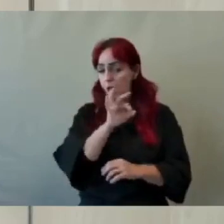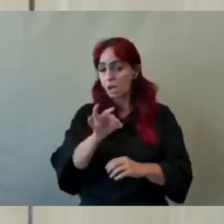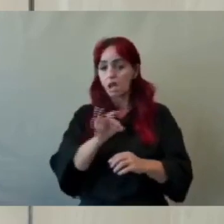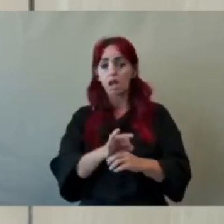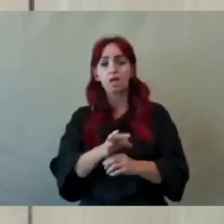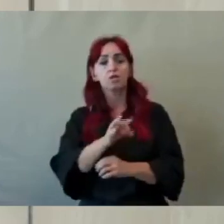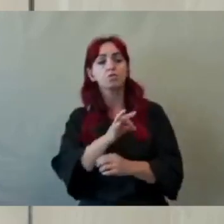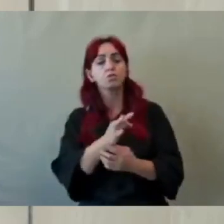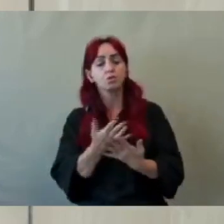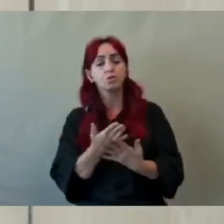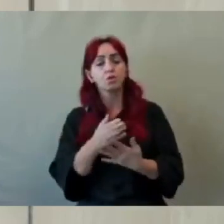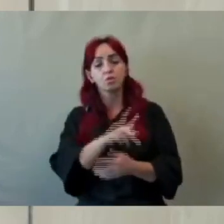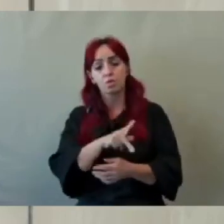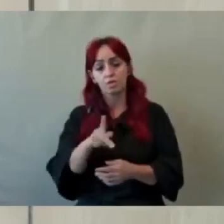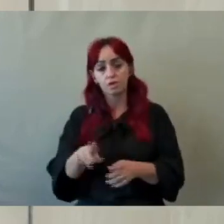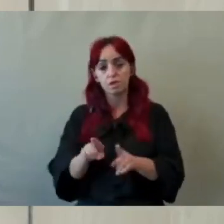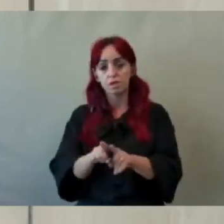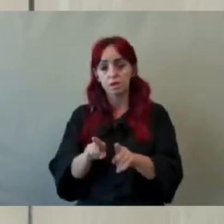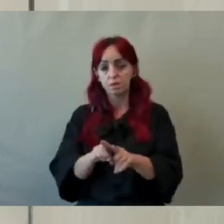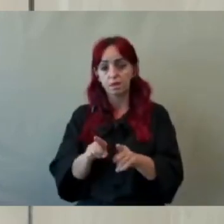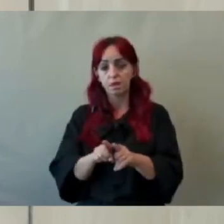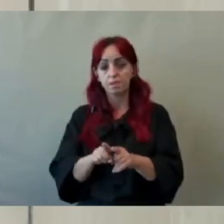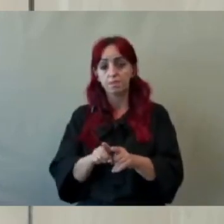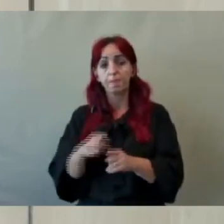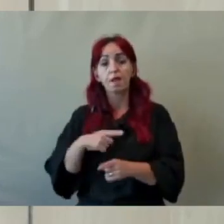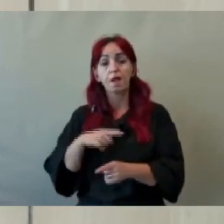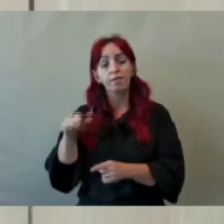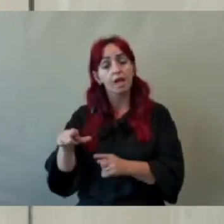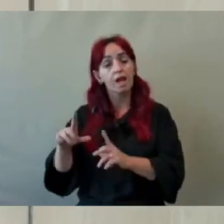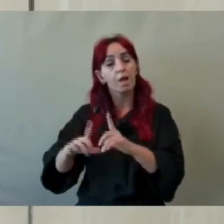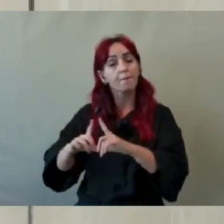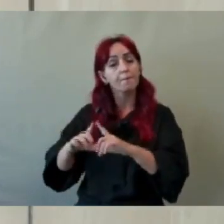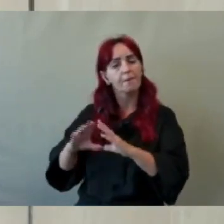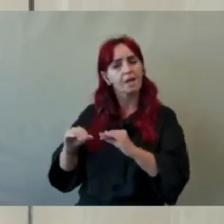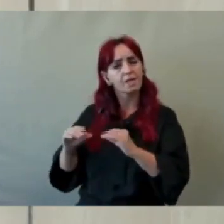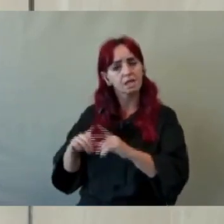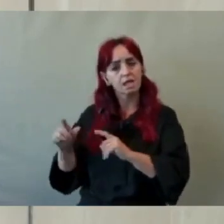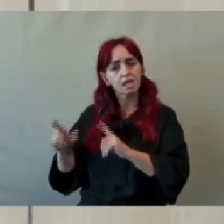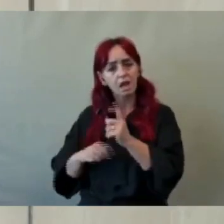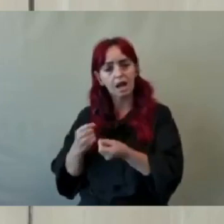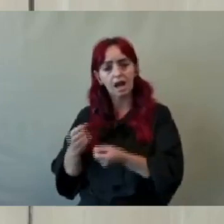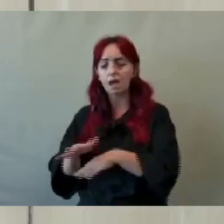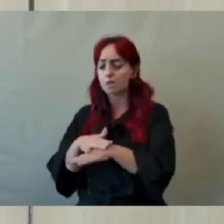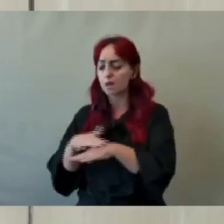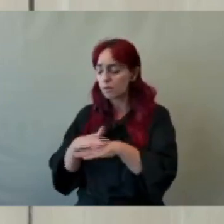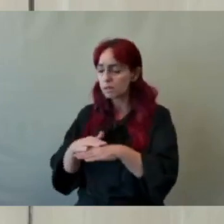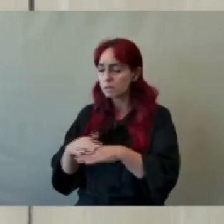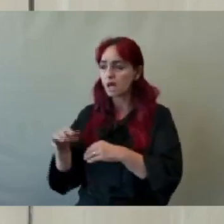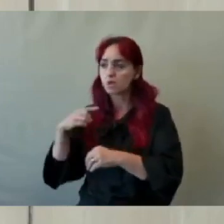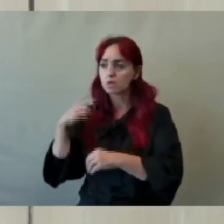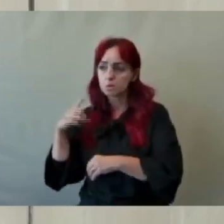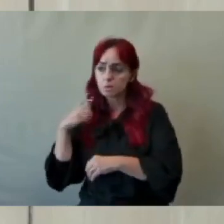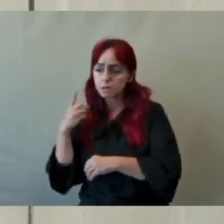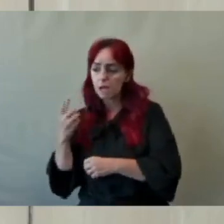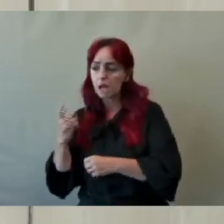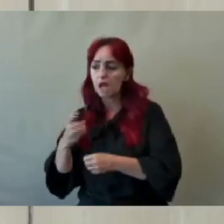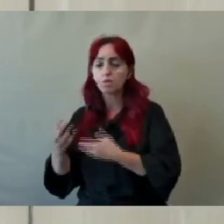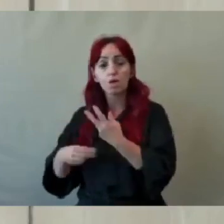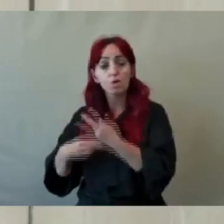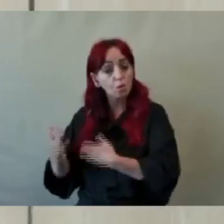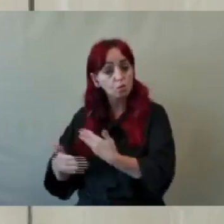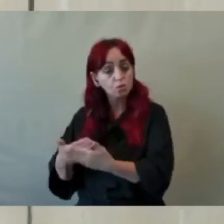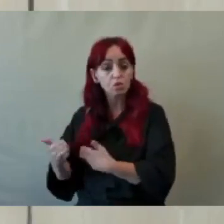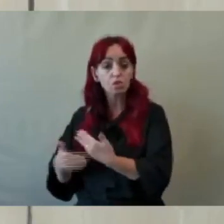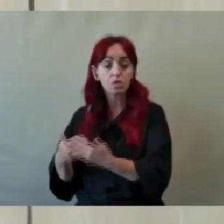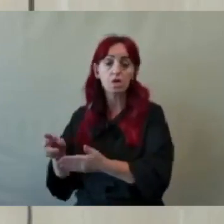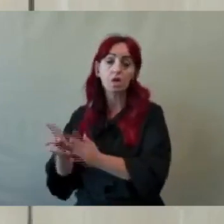ausência de Diana, que ela está nessa mobilização lá em Brasília para sensibilizar os deputados, né, a seguir com o processo desse